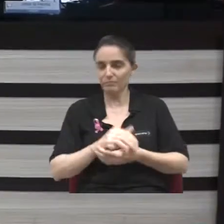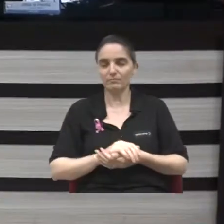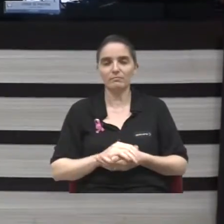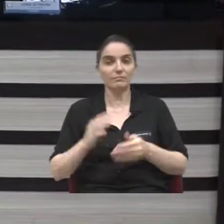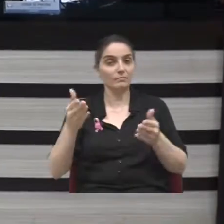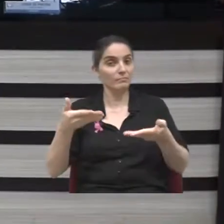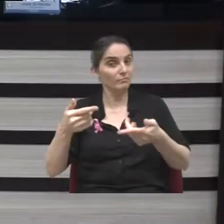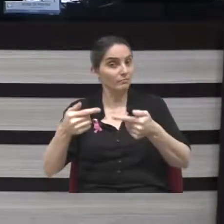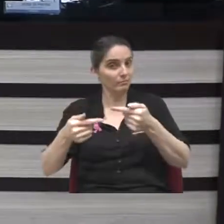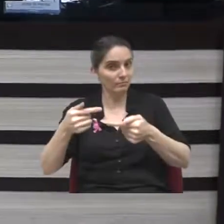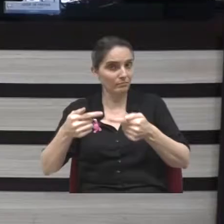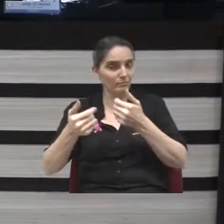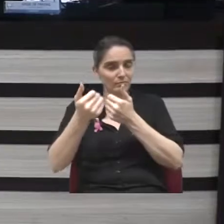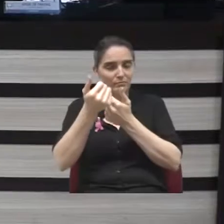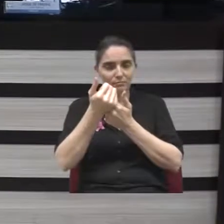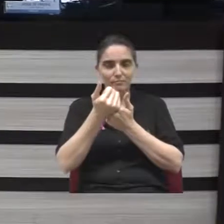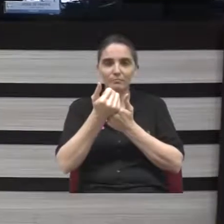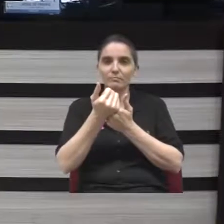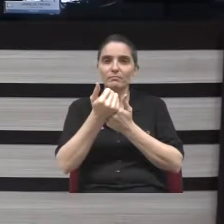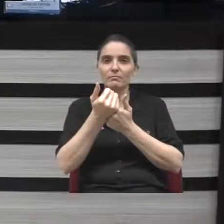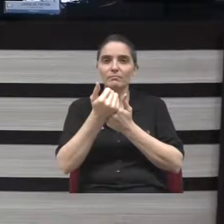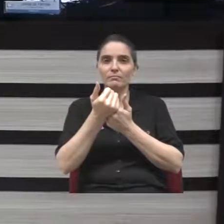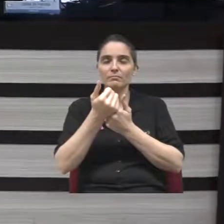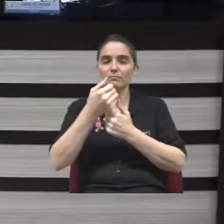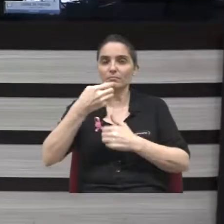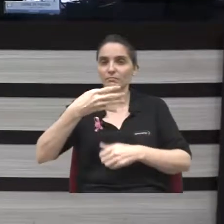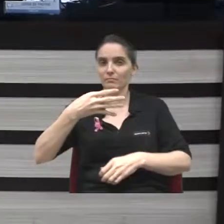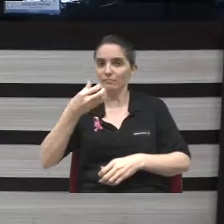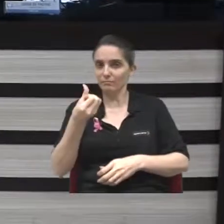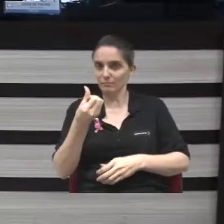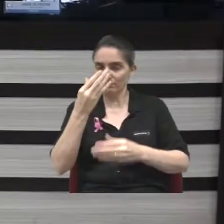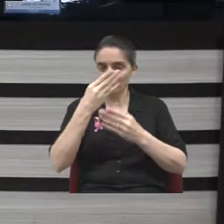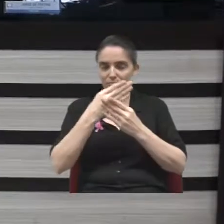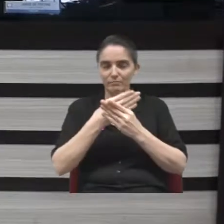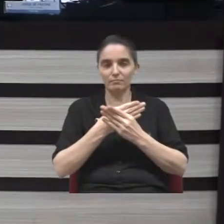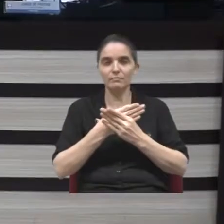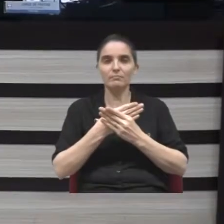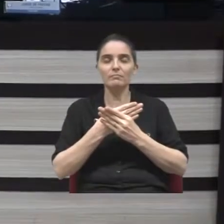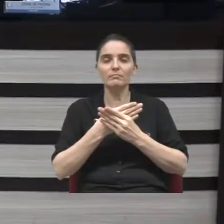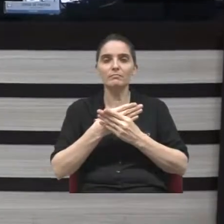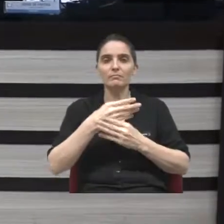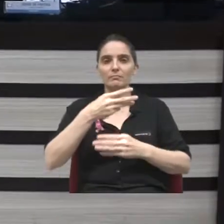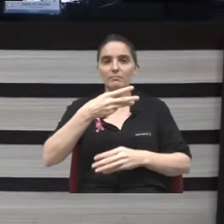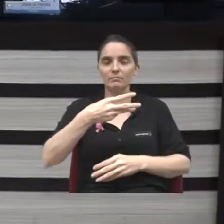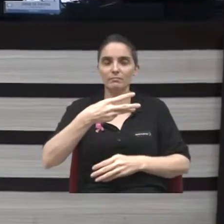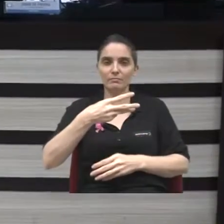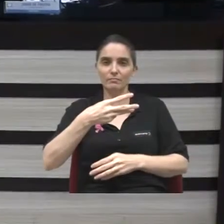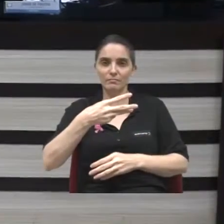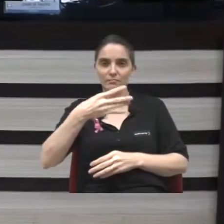em discussão o substitutivo número 46, protocolada sobre o número